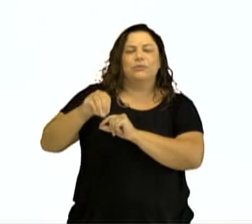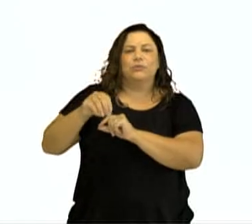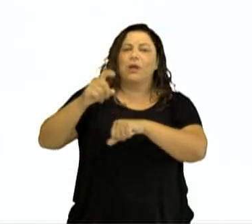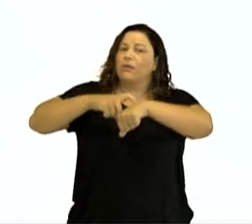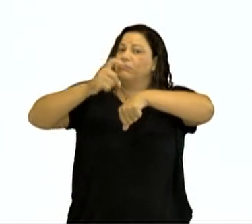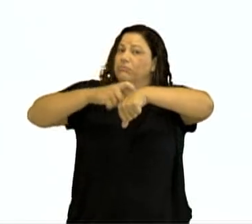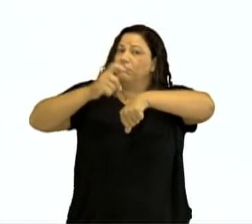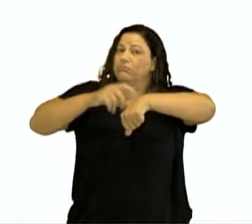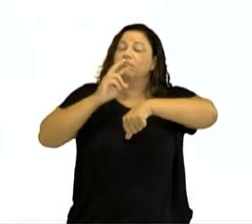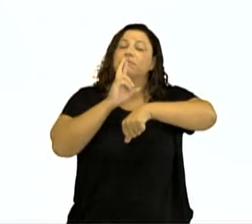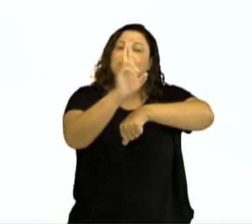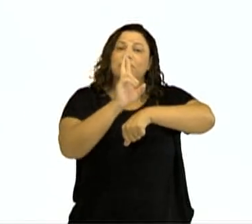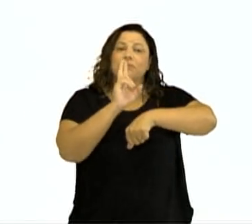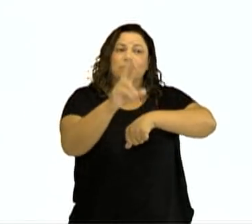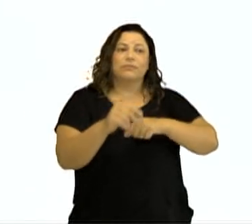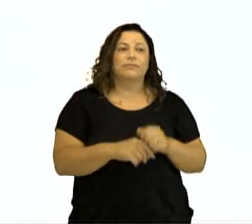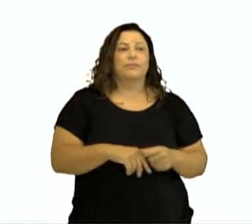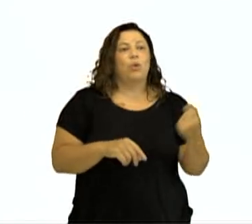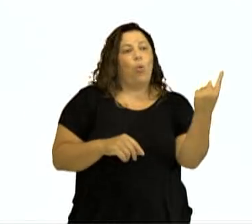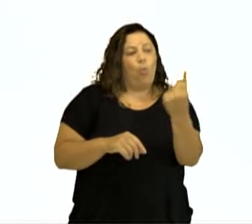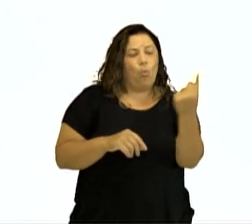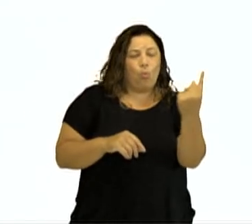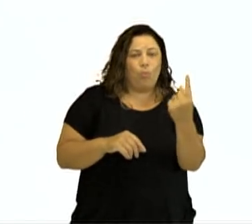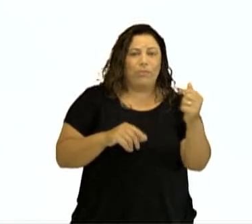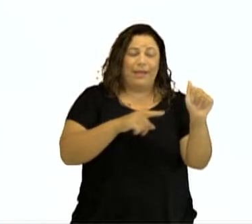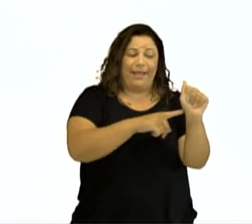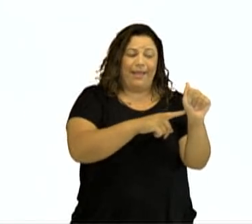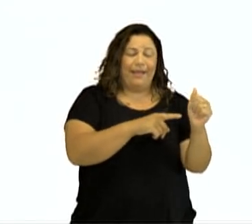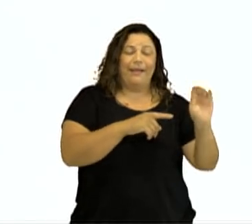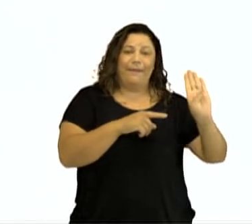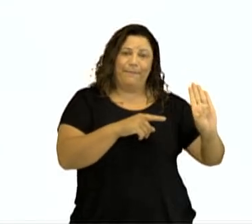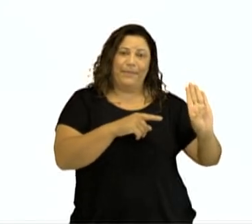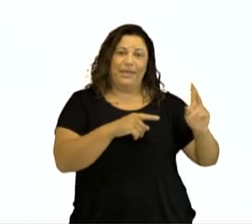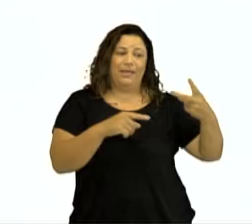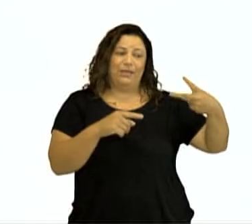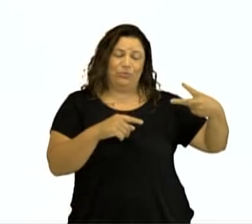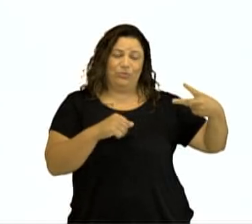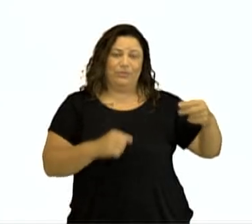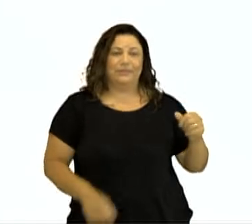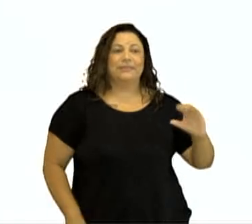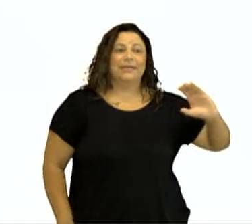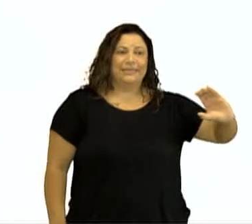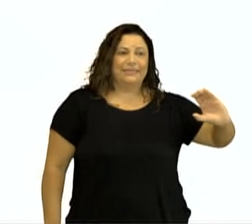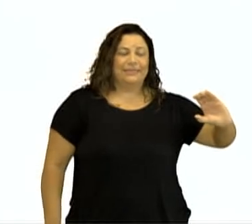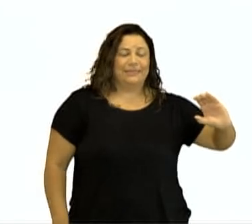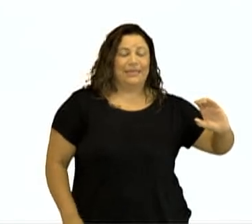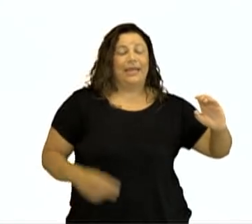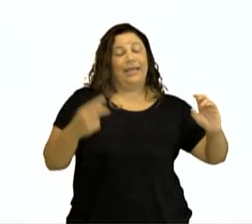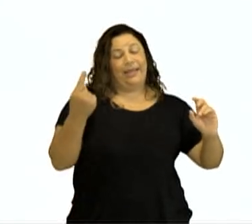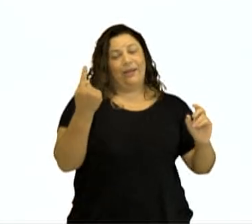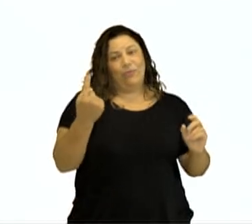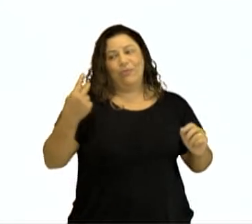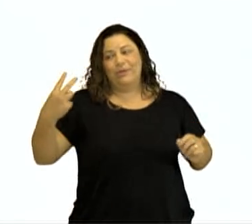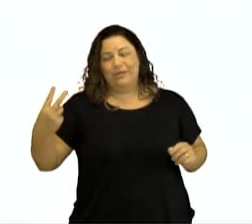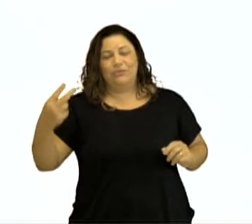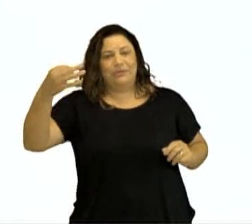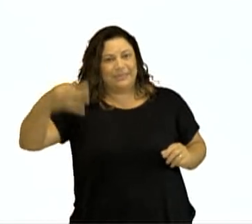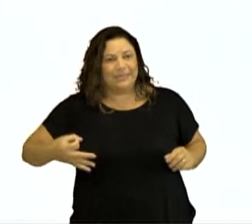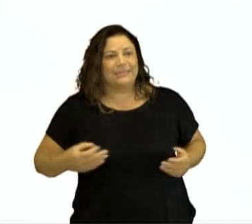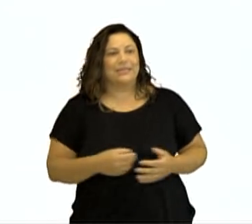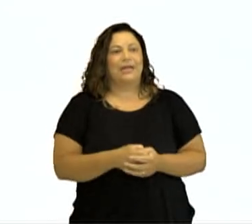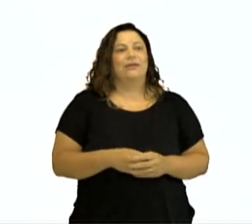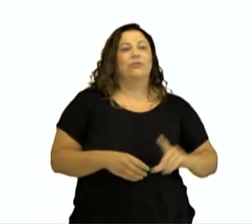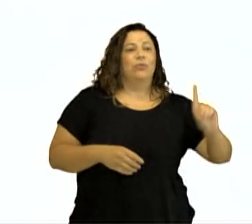responderem. Alternativa A, 1. Alternativa B, 2. Alternativa C, a 1 e a 2 estão corretas. Ou D,